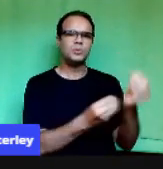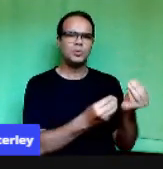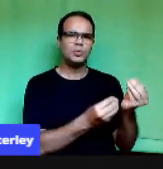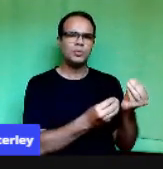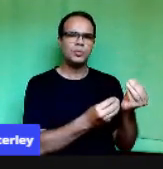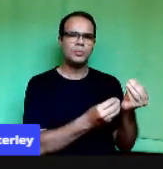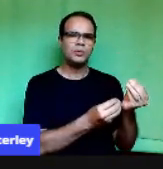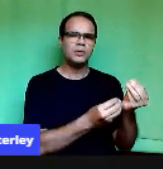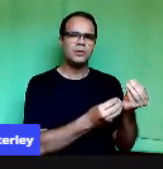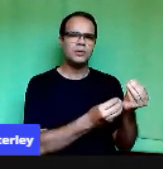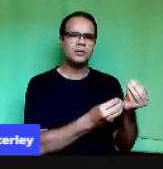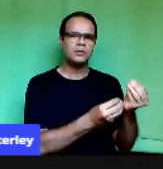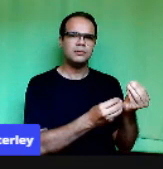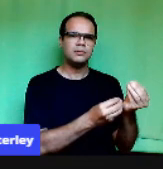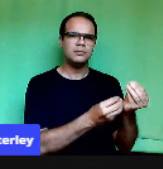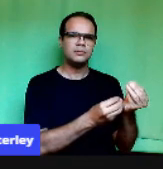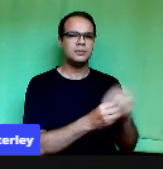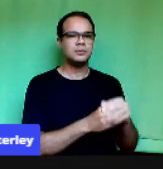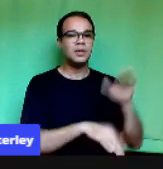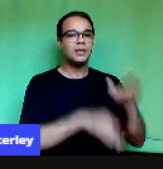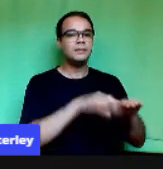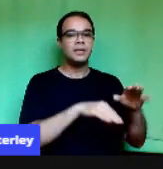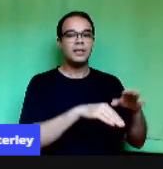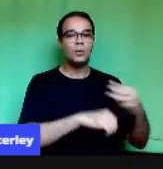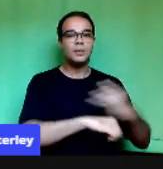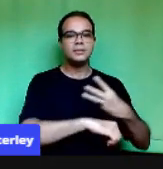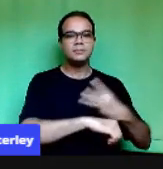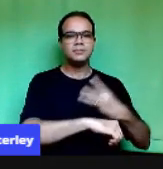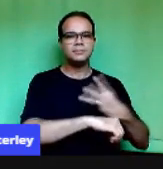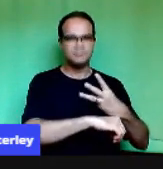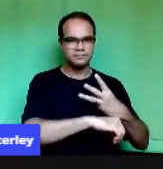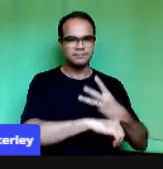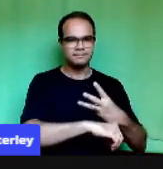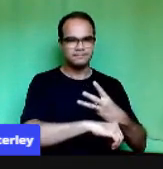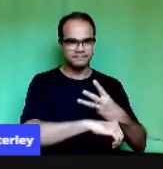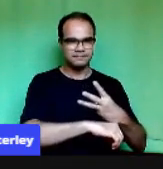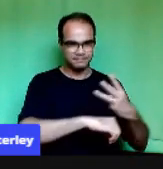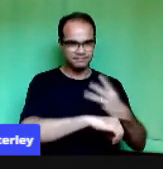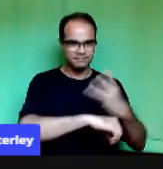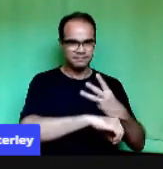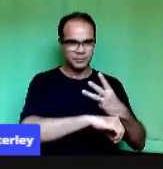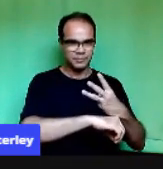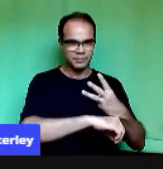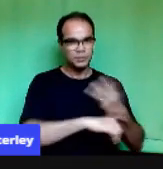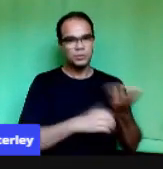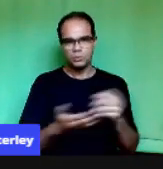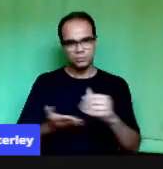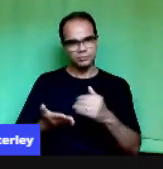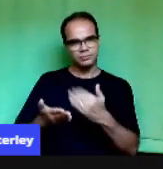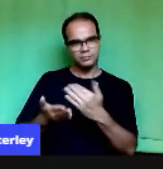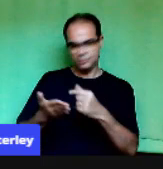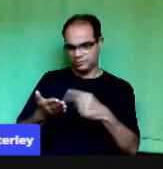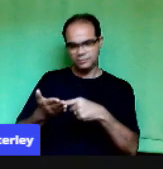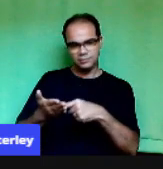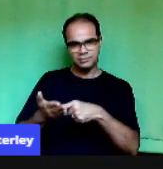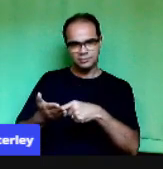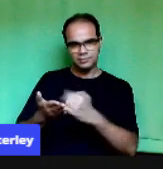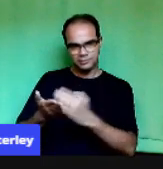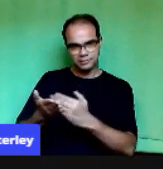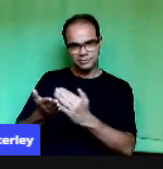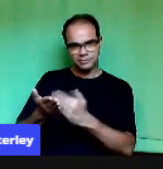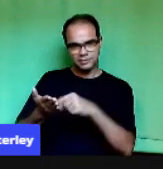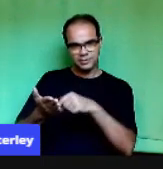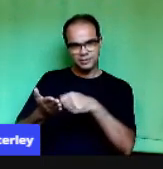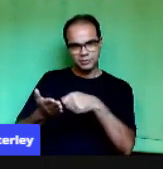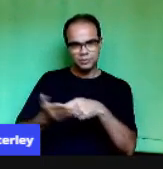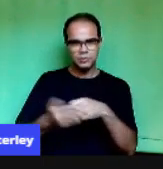com as nossas aulas pelo grupo de WhatsApp, trabalhamos com os cadernos de atividade, trabalhamos